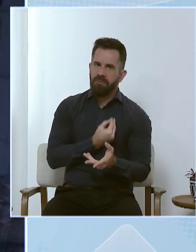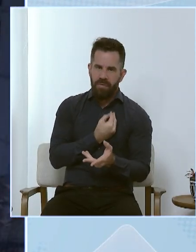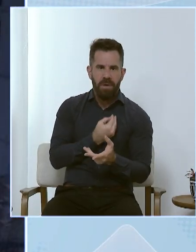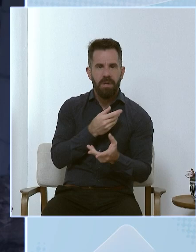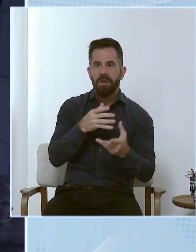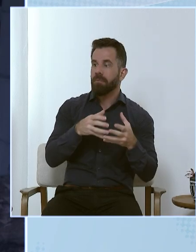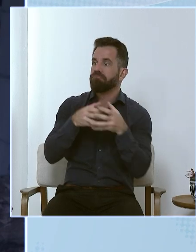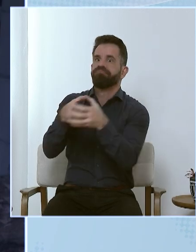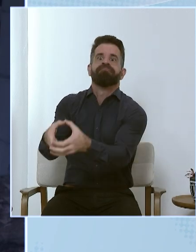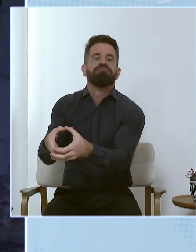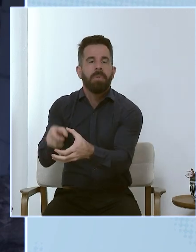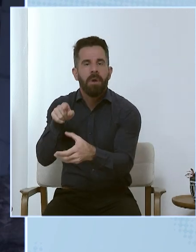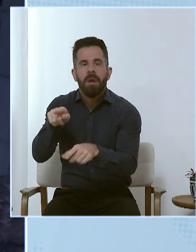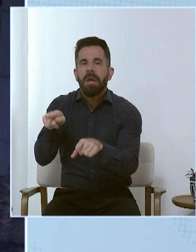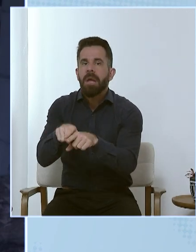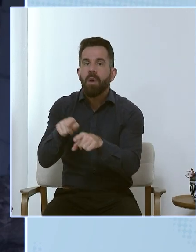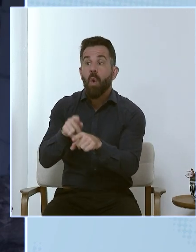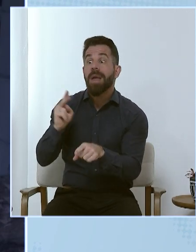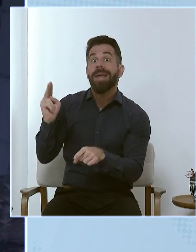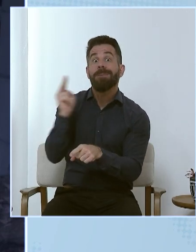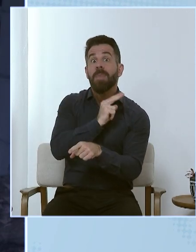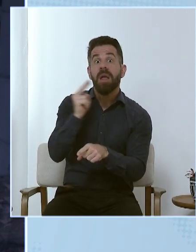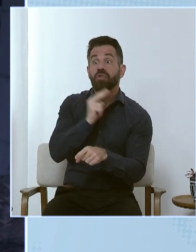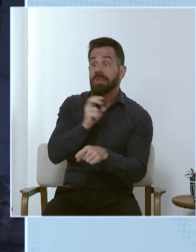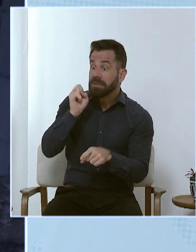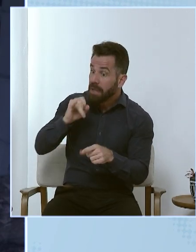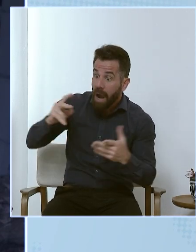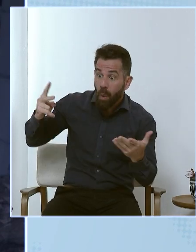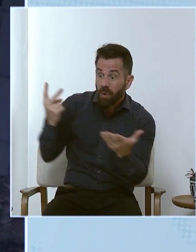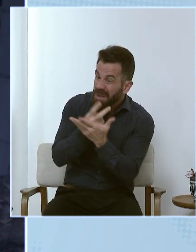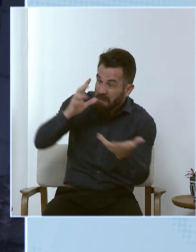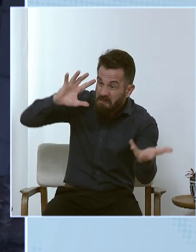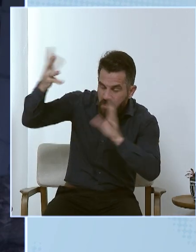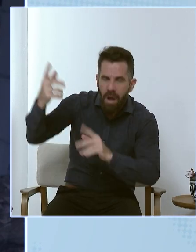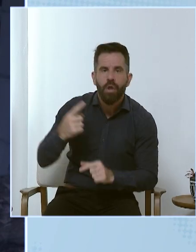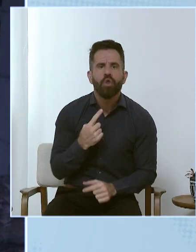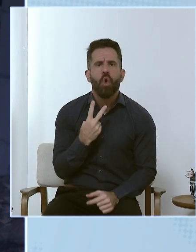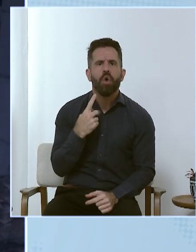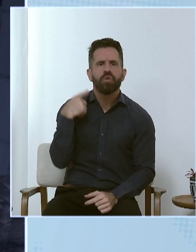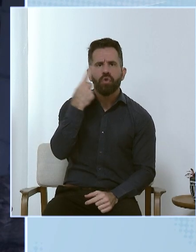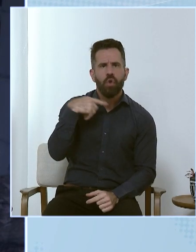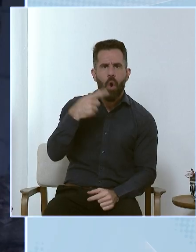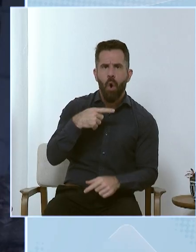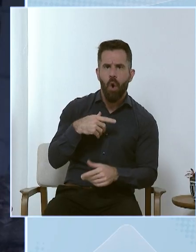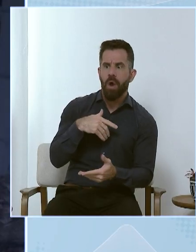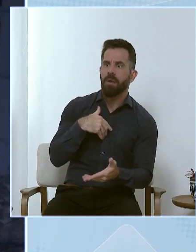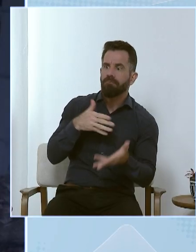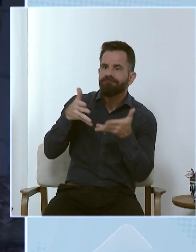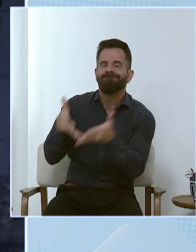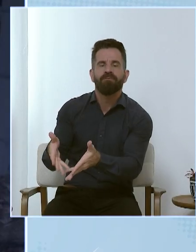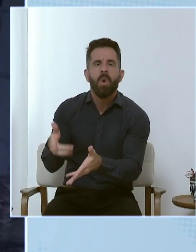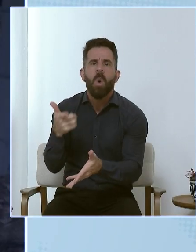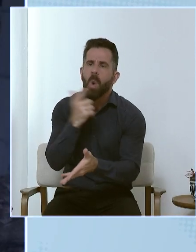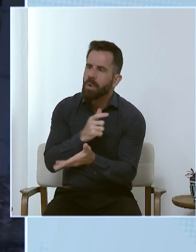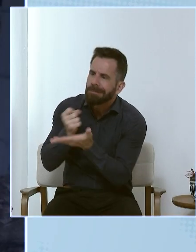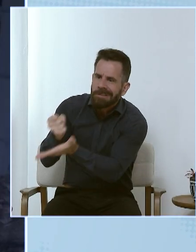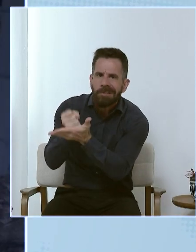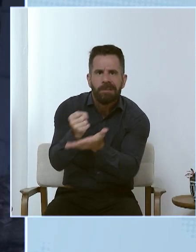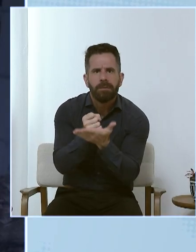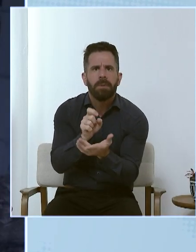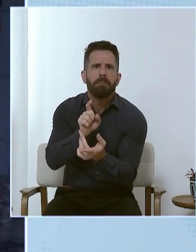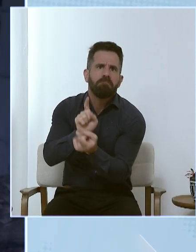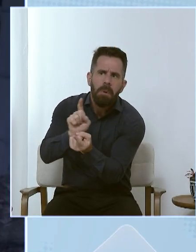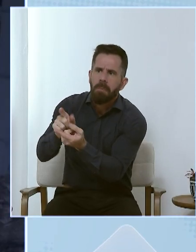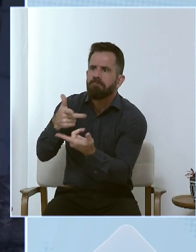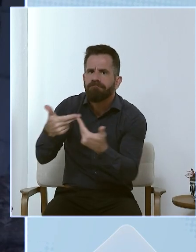qualquer emergência em até 12 horas e possam iniciar ações compatíveis com o desastre em até 72